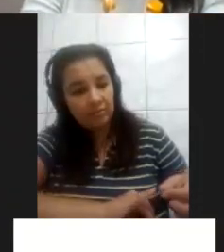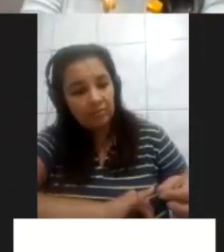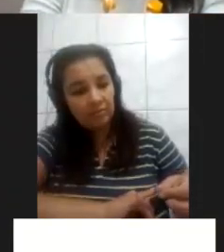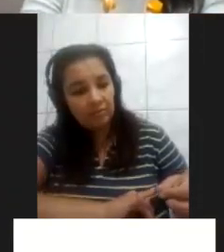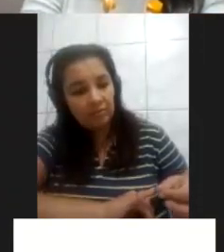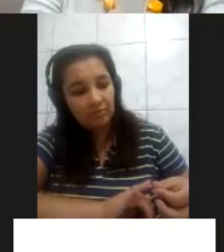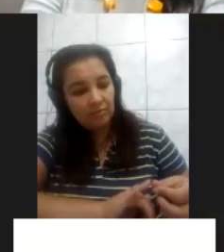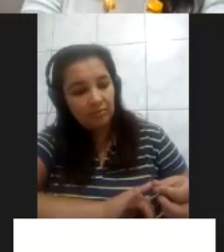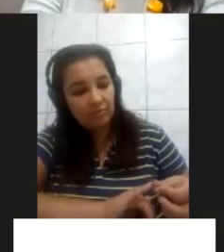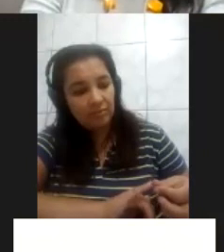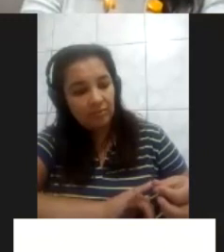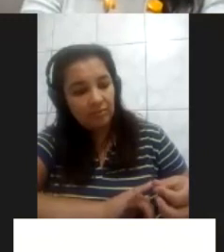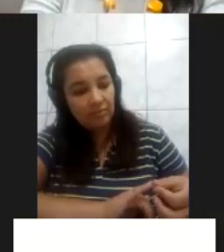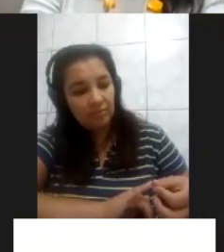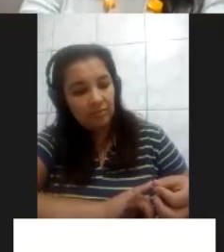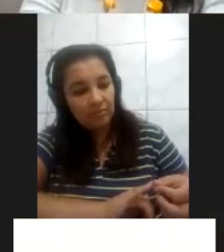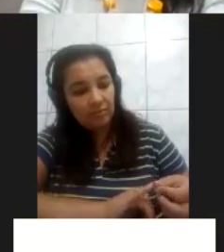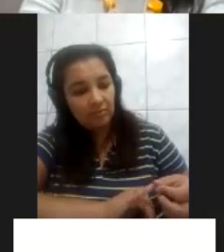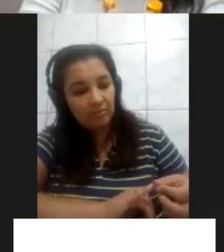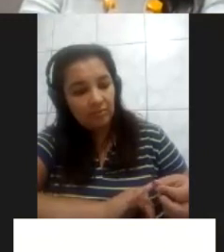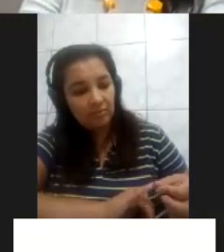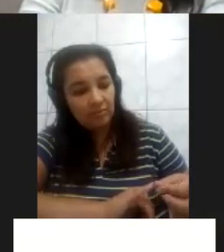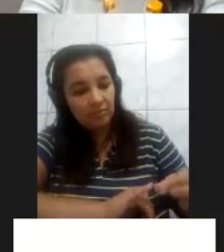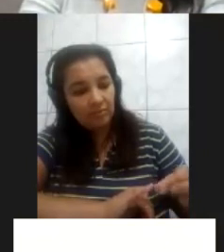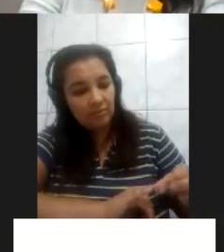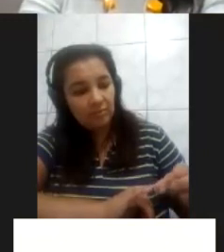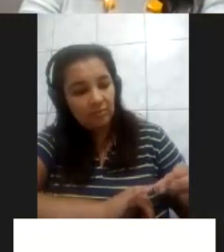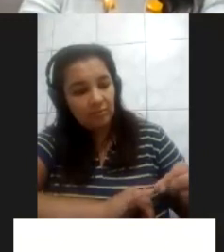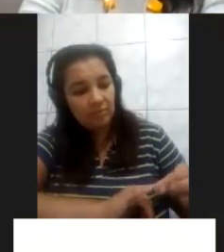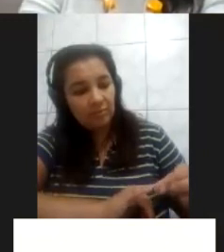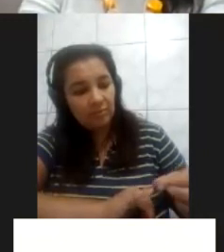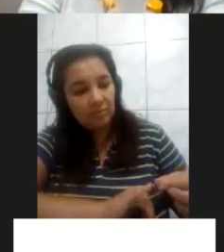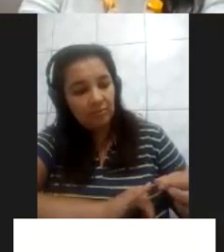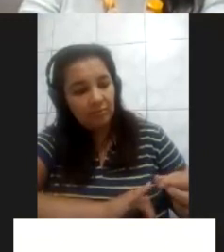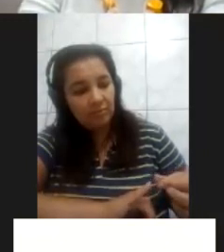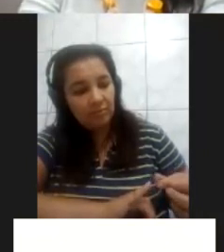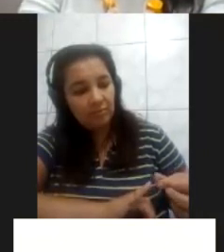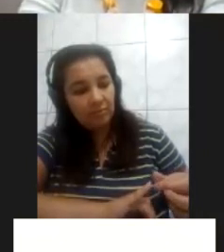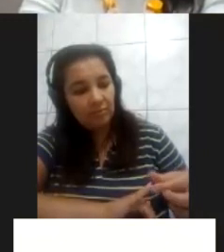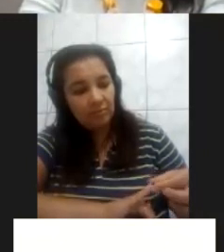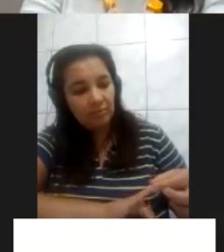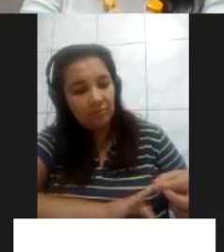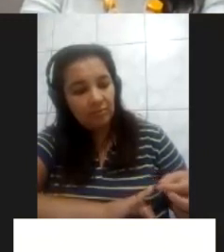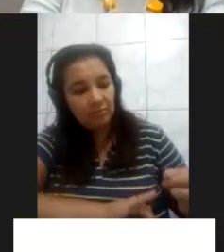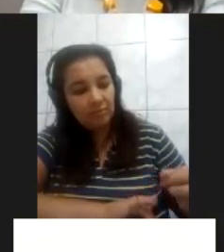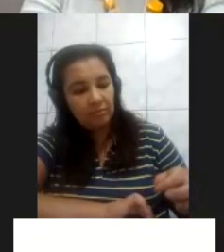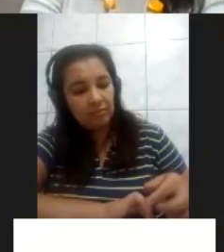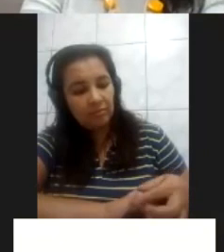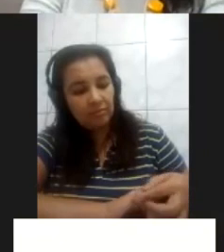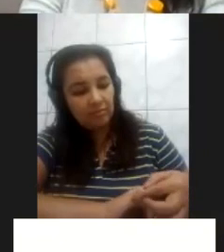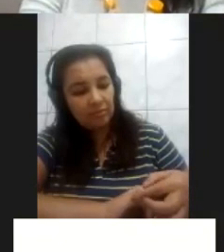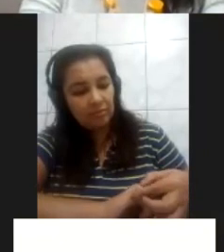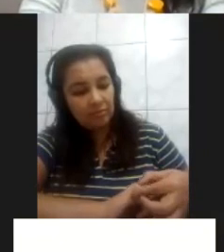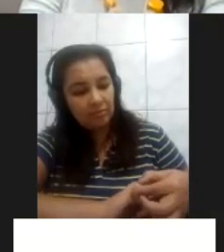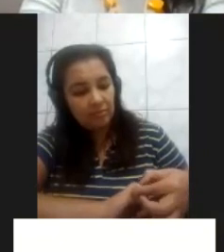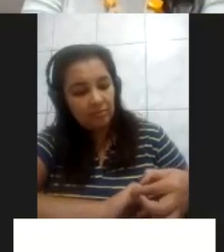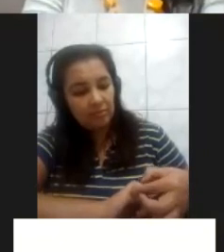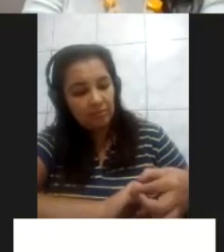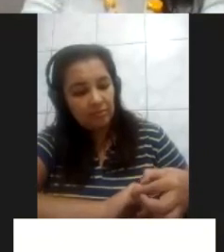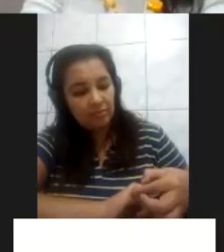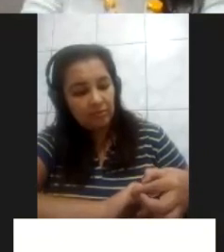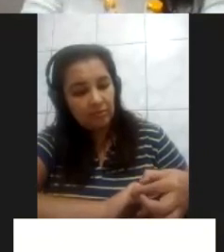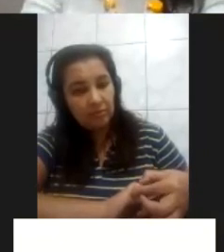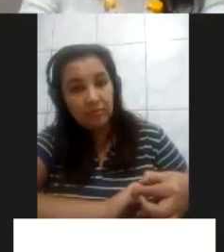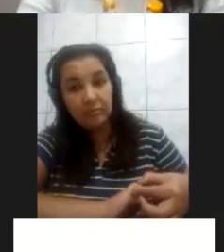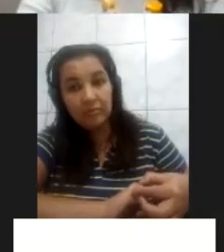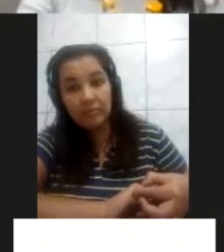assistiram toda a aula aqui. É, legal. E a Mônica, minha aluna também. A Mônica era monitora